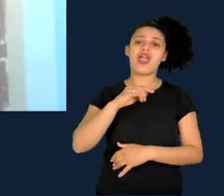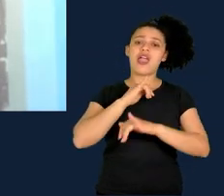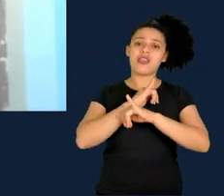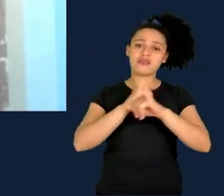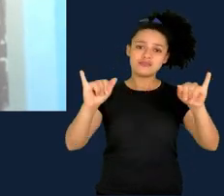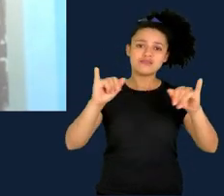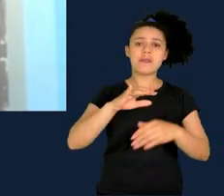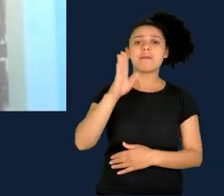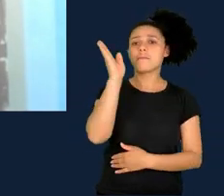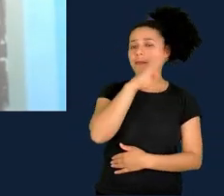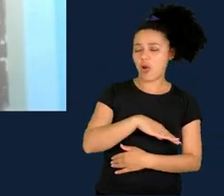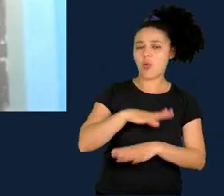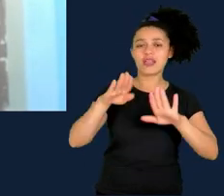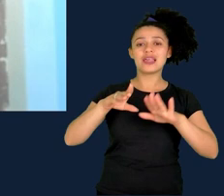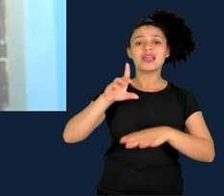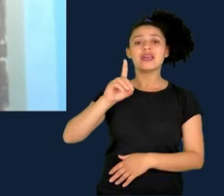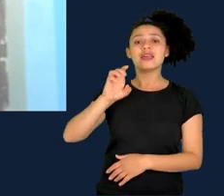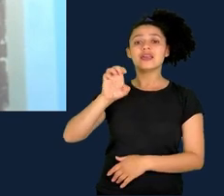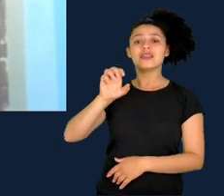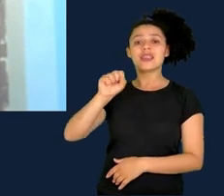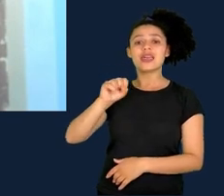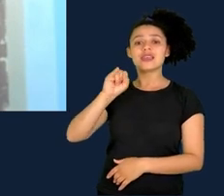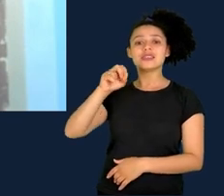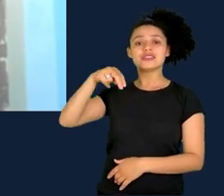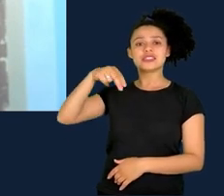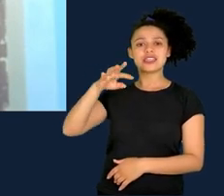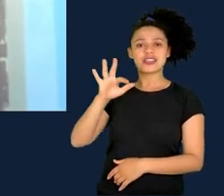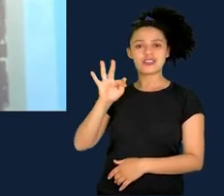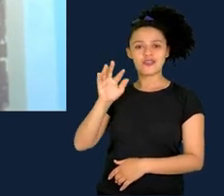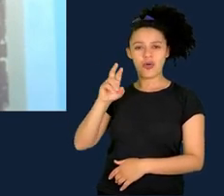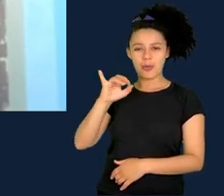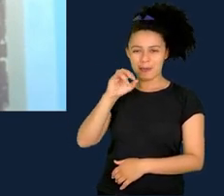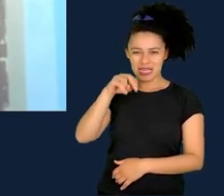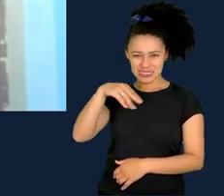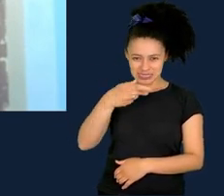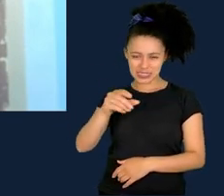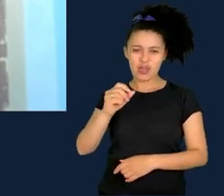a desinformação, para mim, é